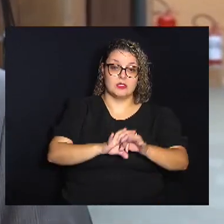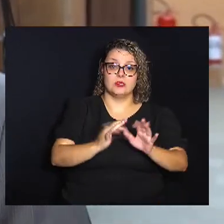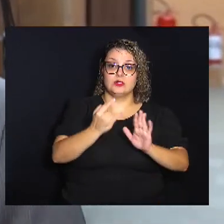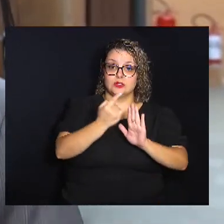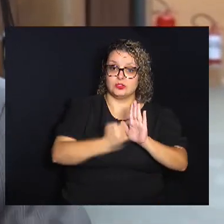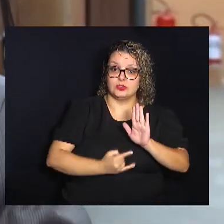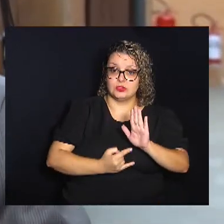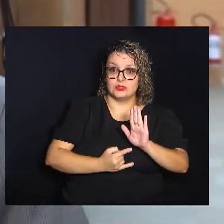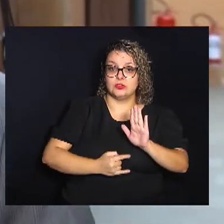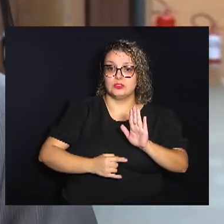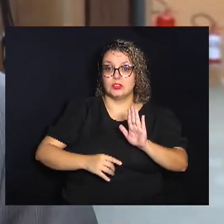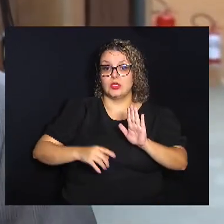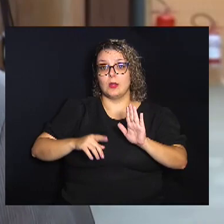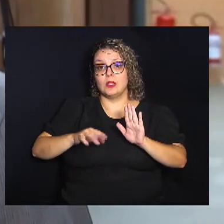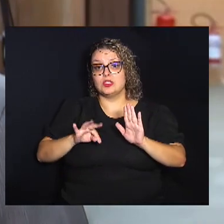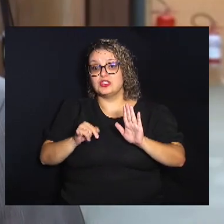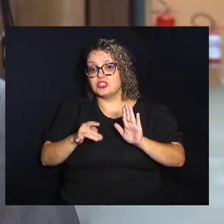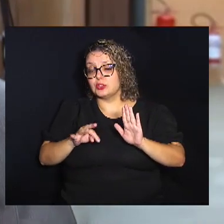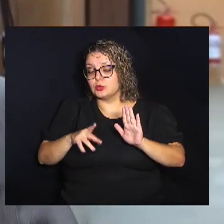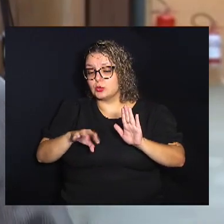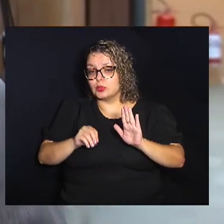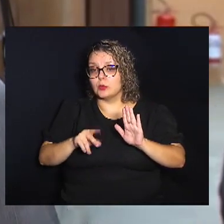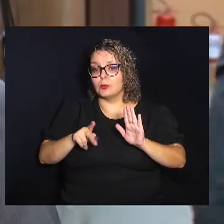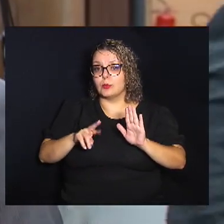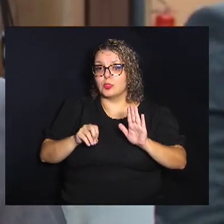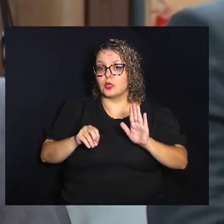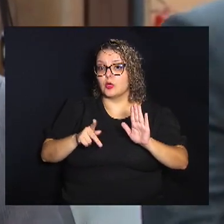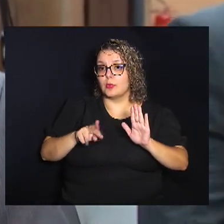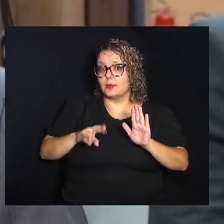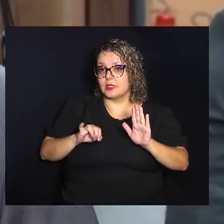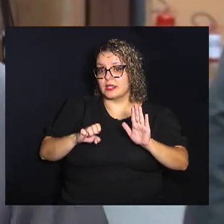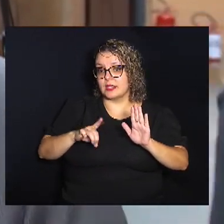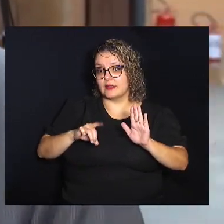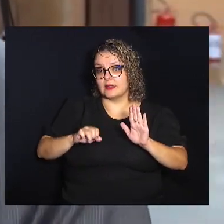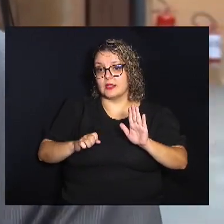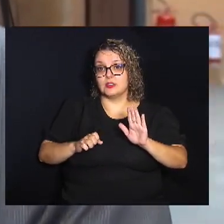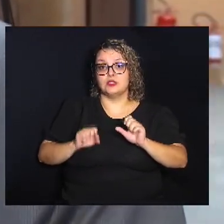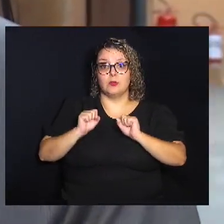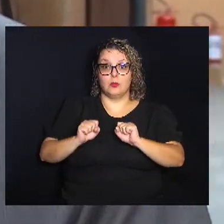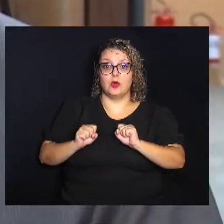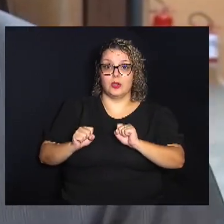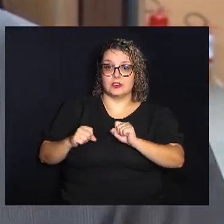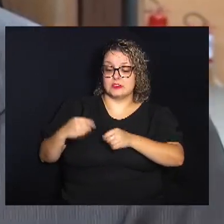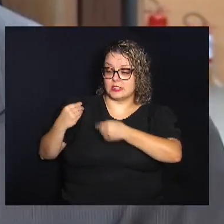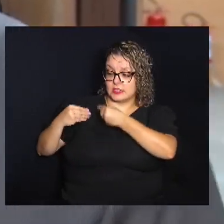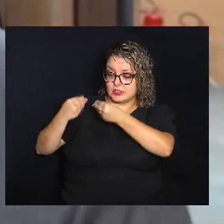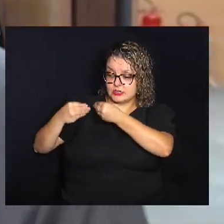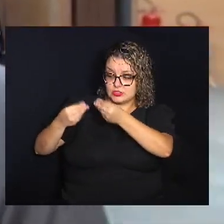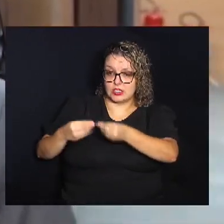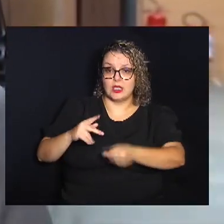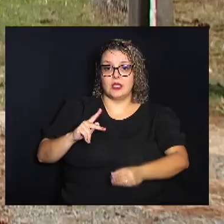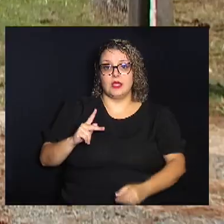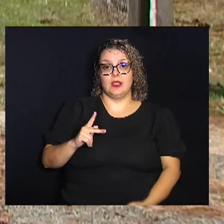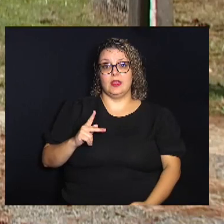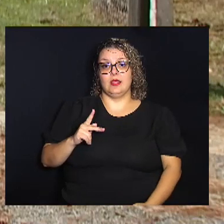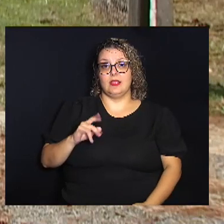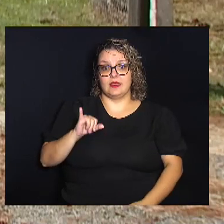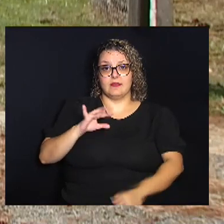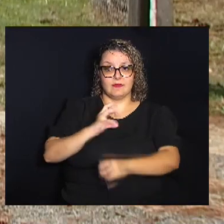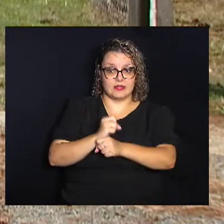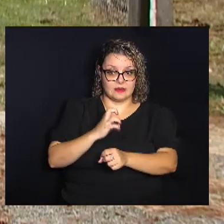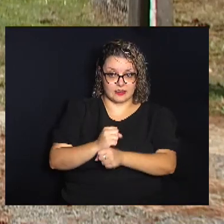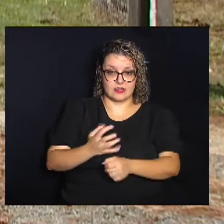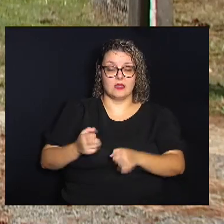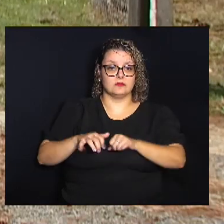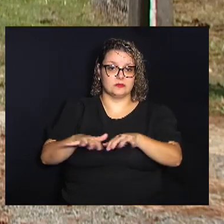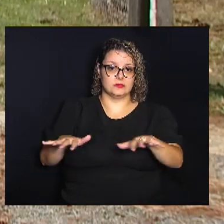título de propriedade, para que possa ser inventariado, que possa ser partilhado entre os seus descendentes. No